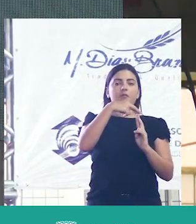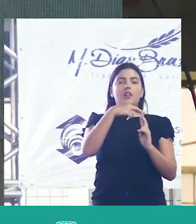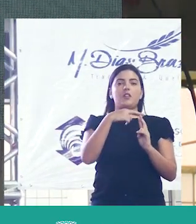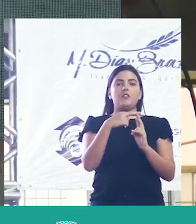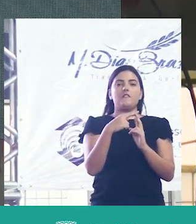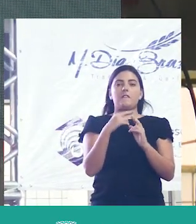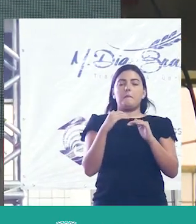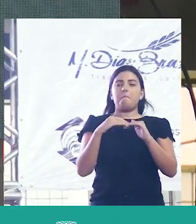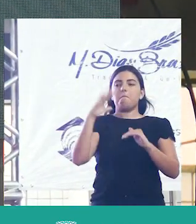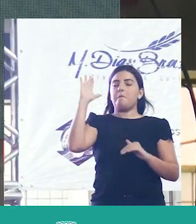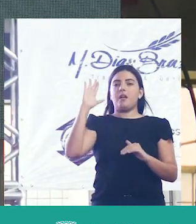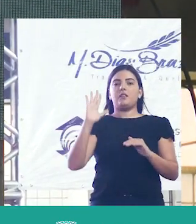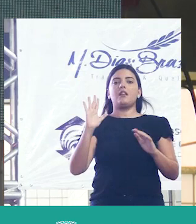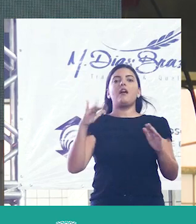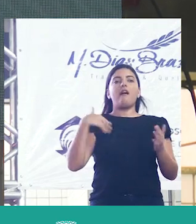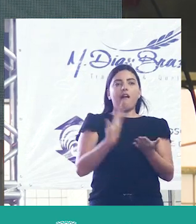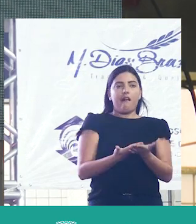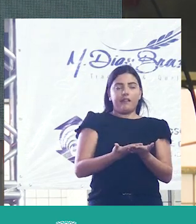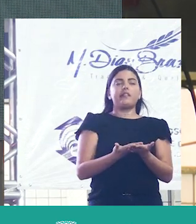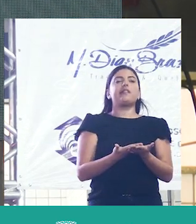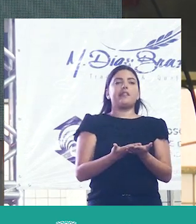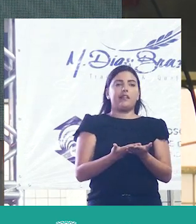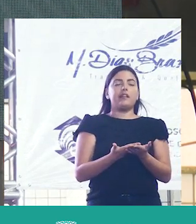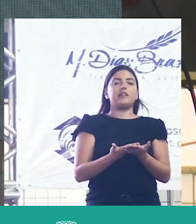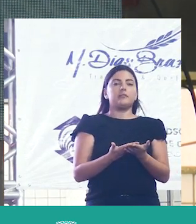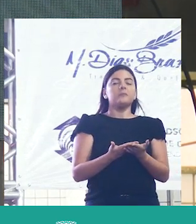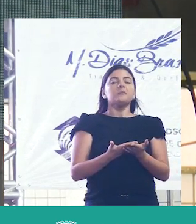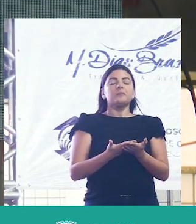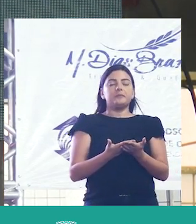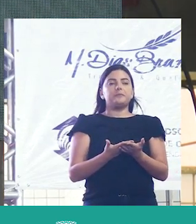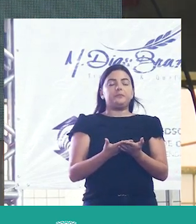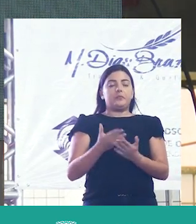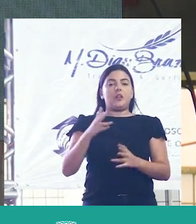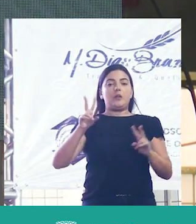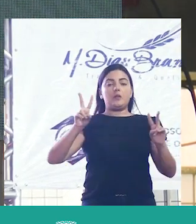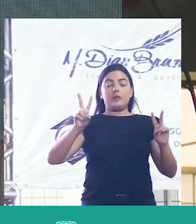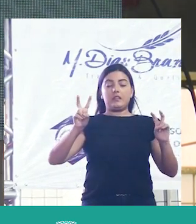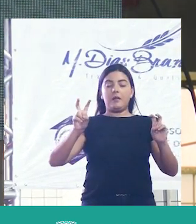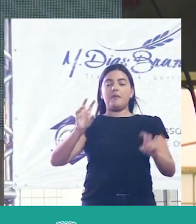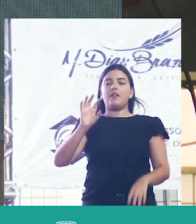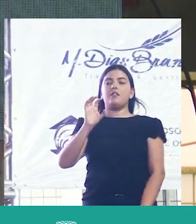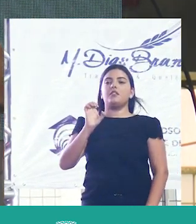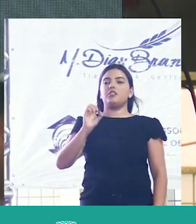excesso. Ou seja, ainda é um caso geral de estequiometria.